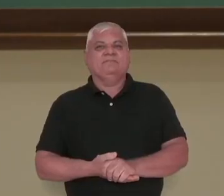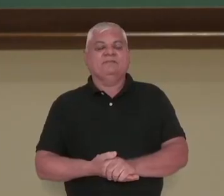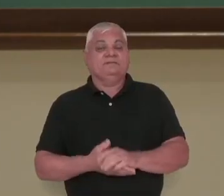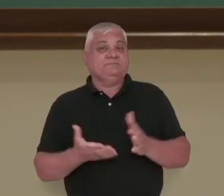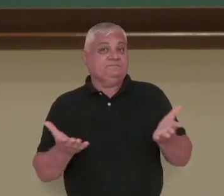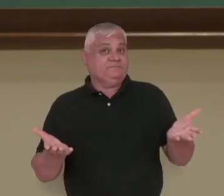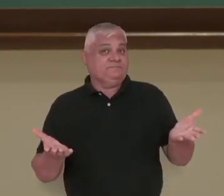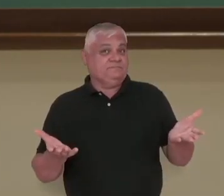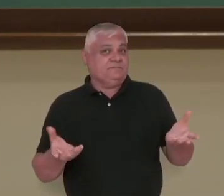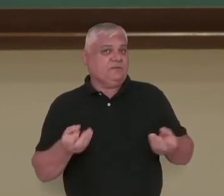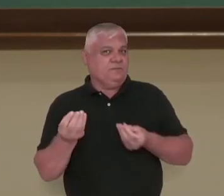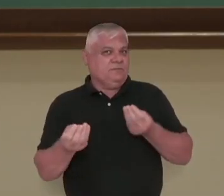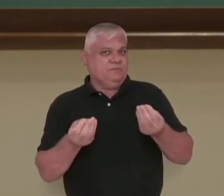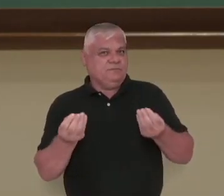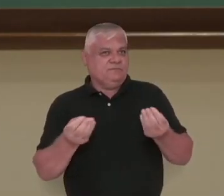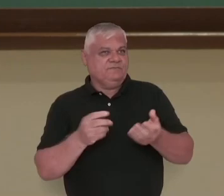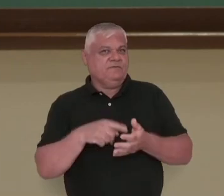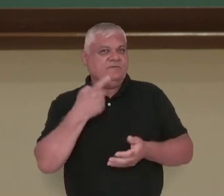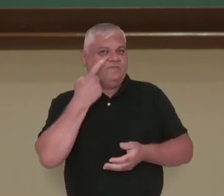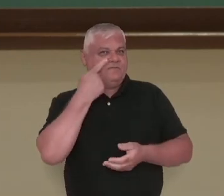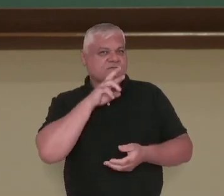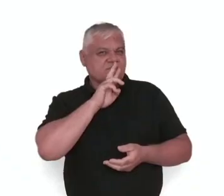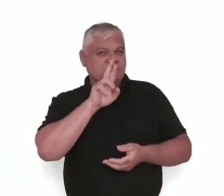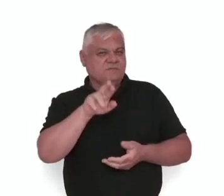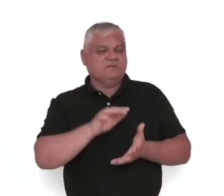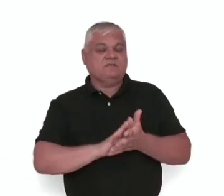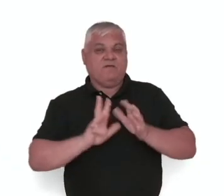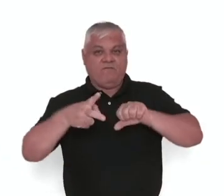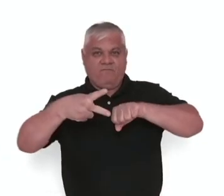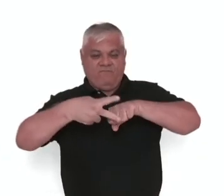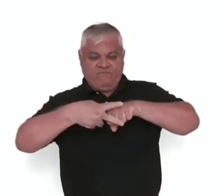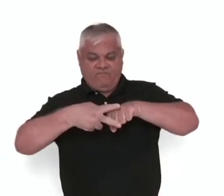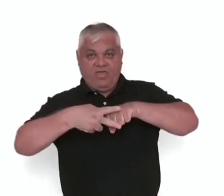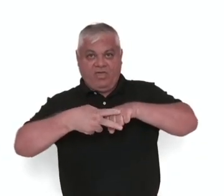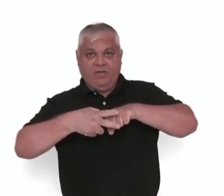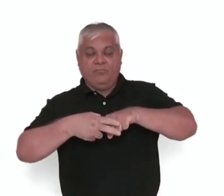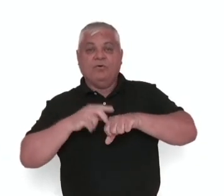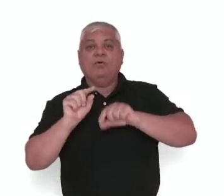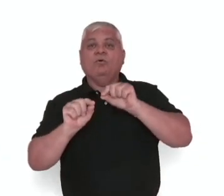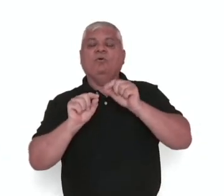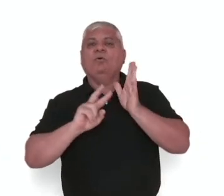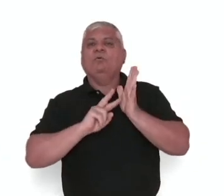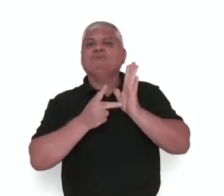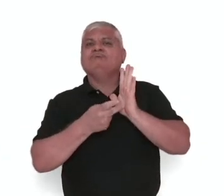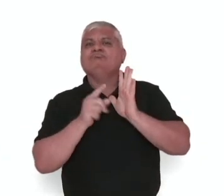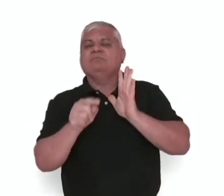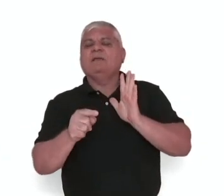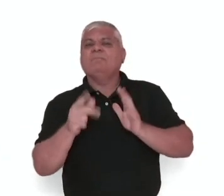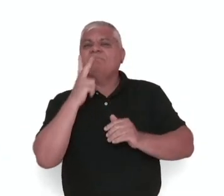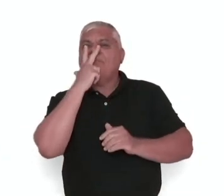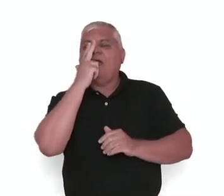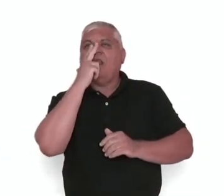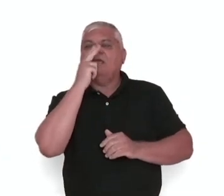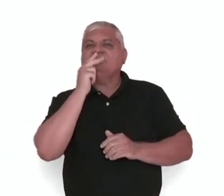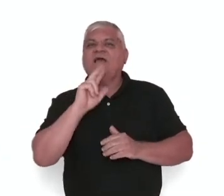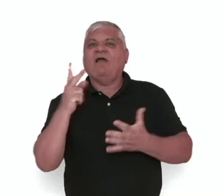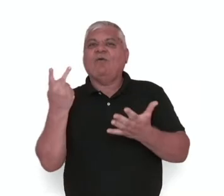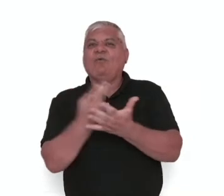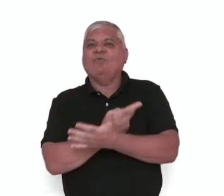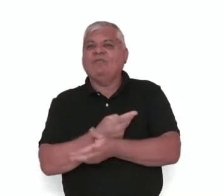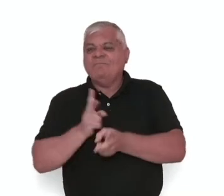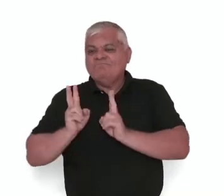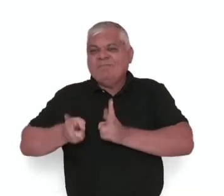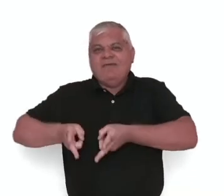E aí, pessoal, como ficou então? Olha aqui. Então, o verbo no presente do indicativo transmite a ideia de que o relato está acontecendo no